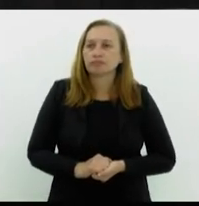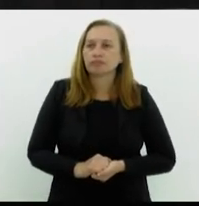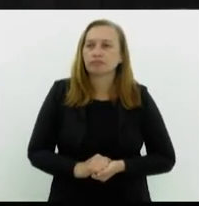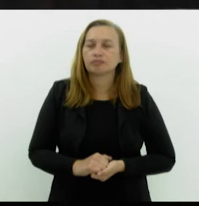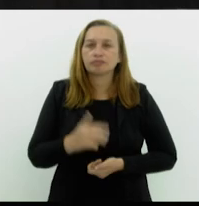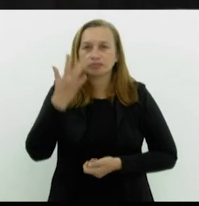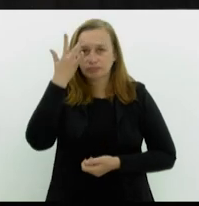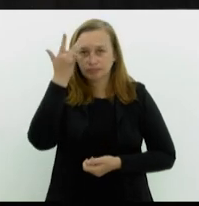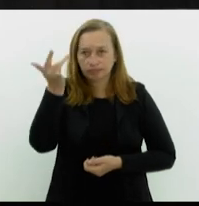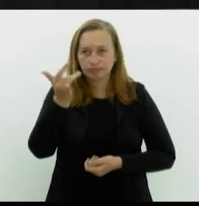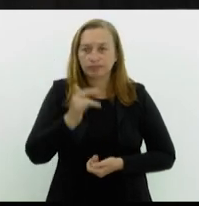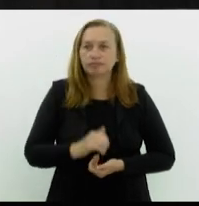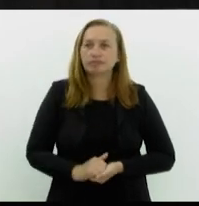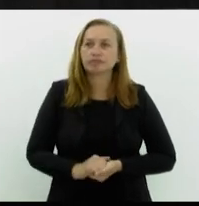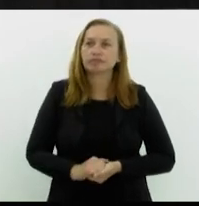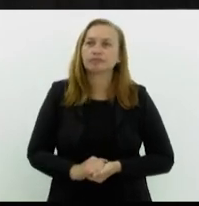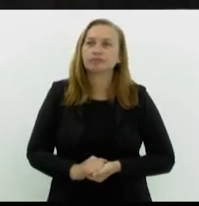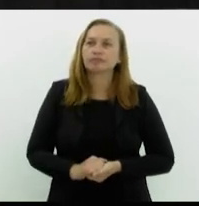Amanhã,